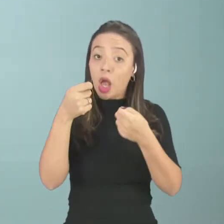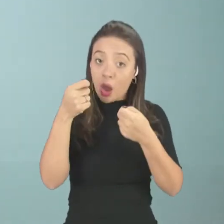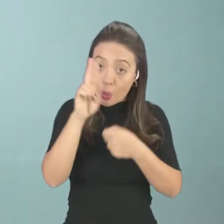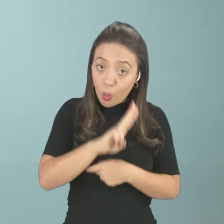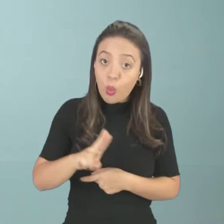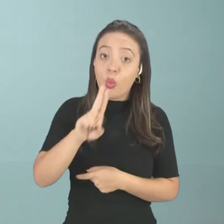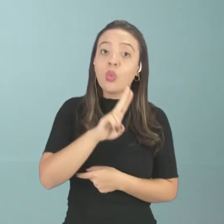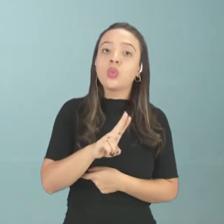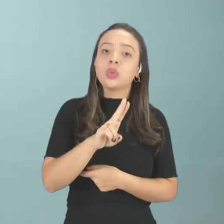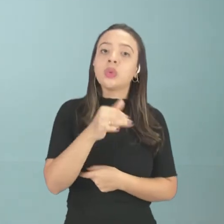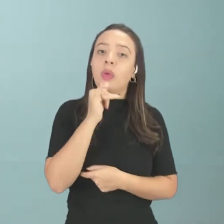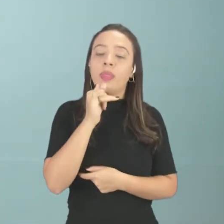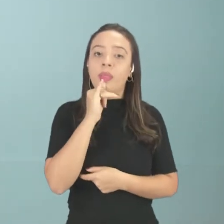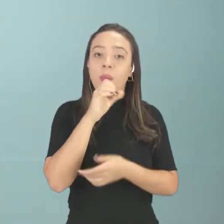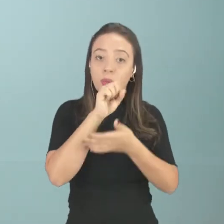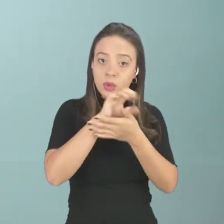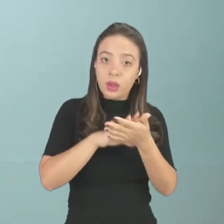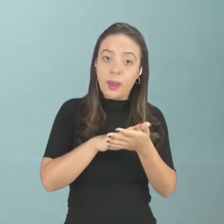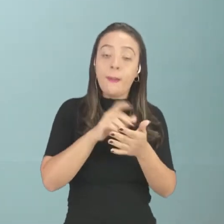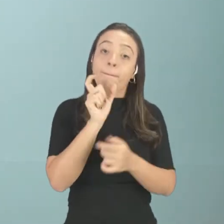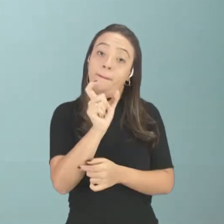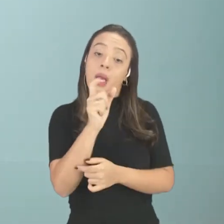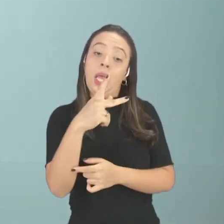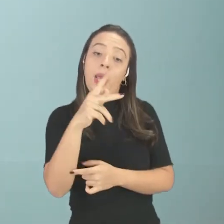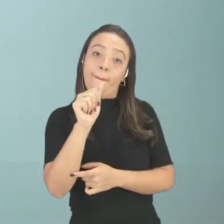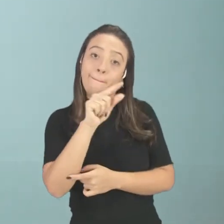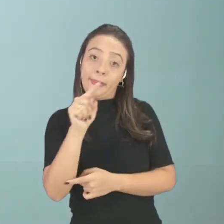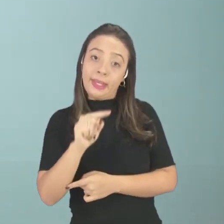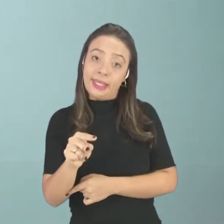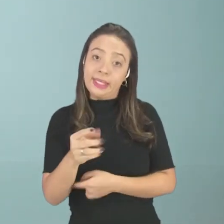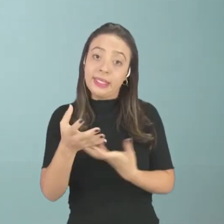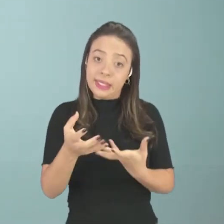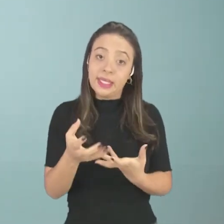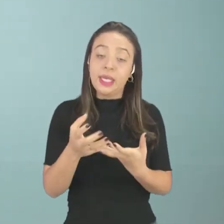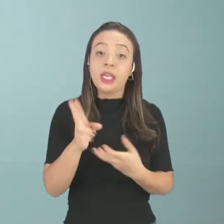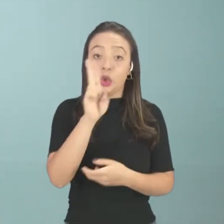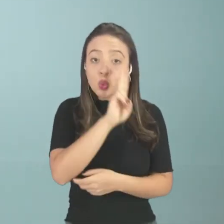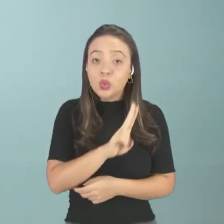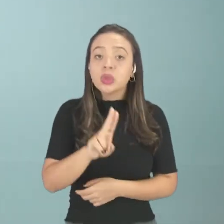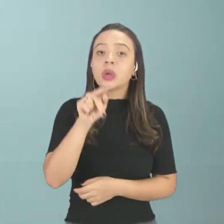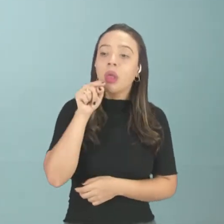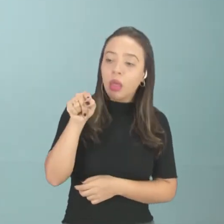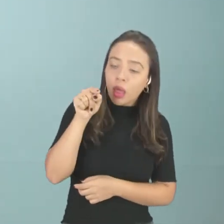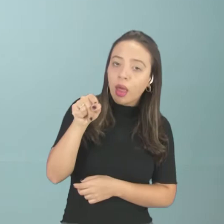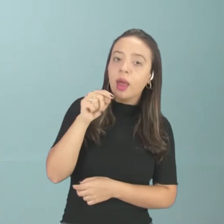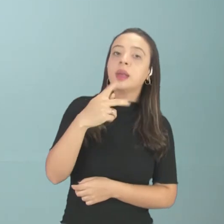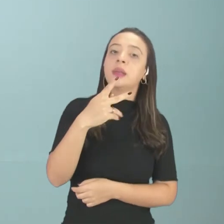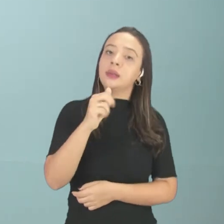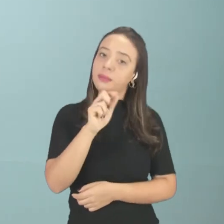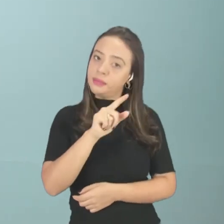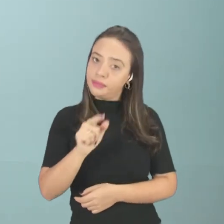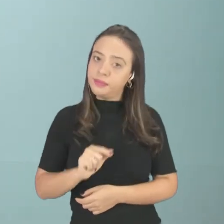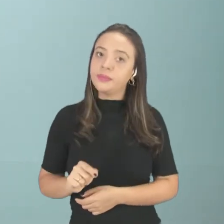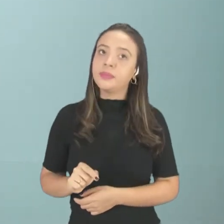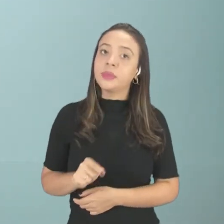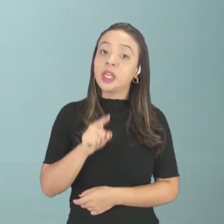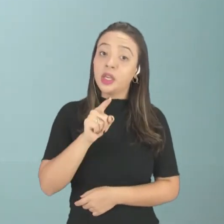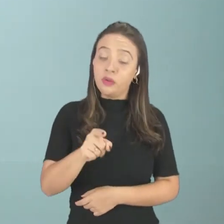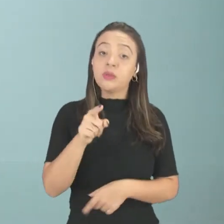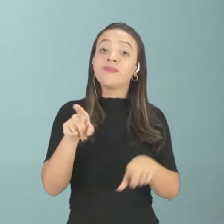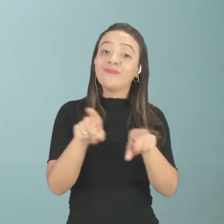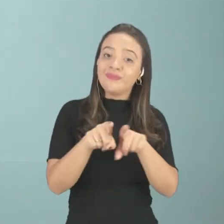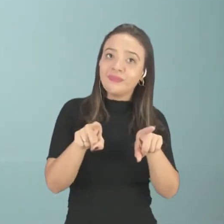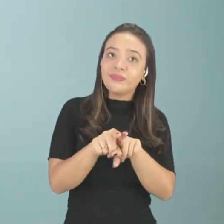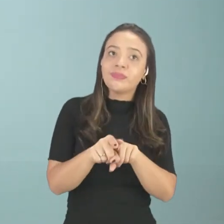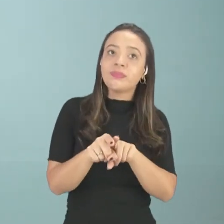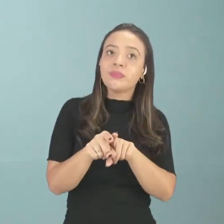da palavra paz e ele quer, através da questão, que vocês observem